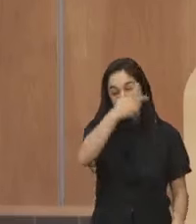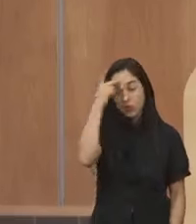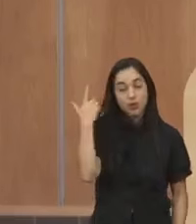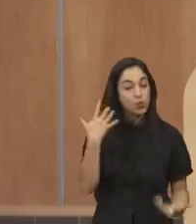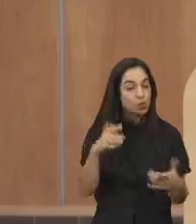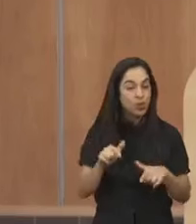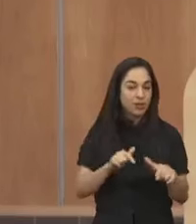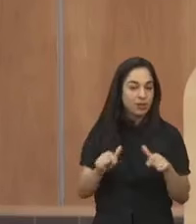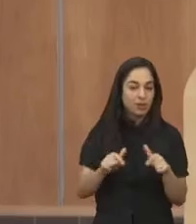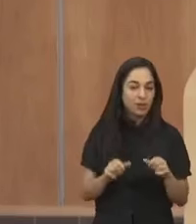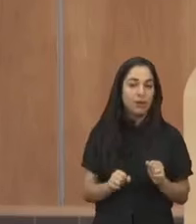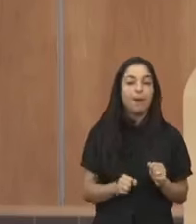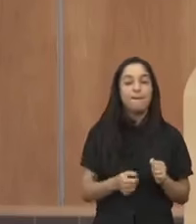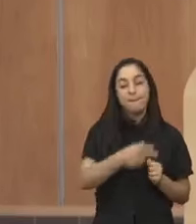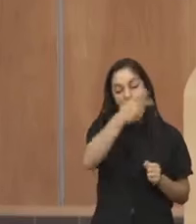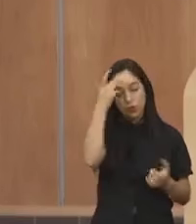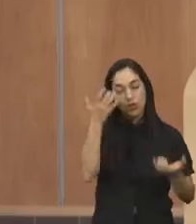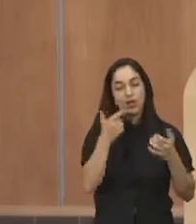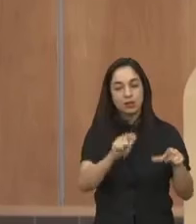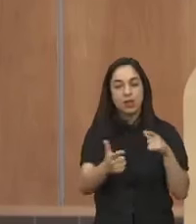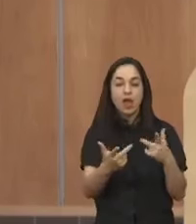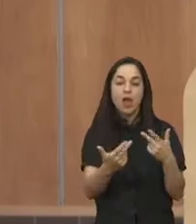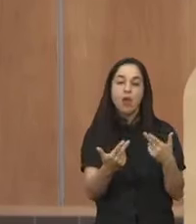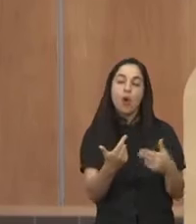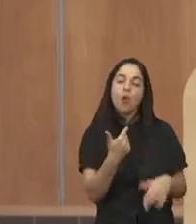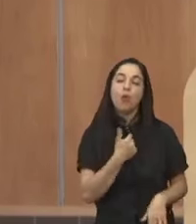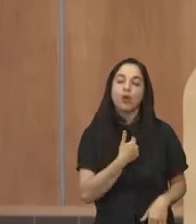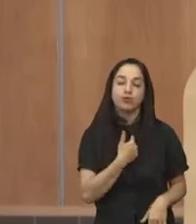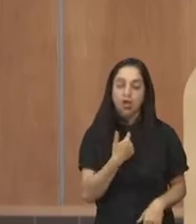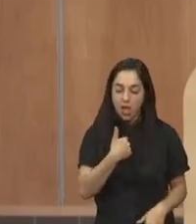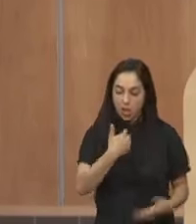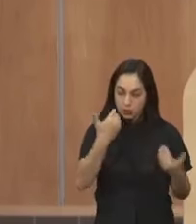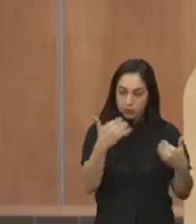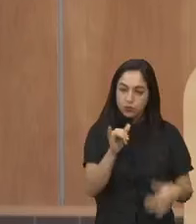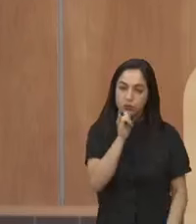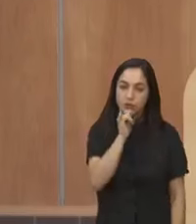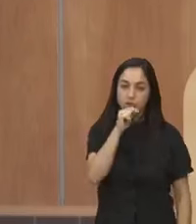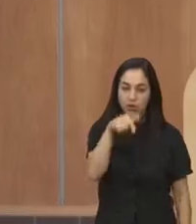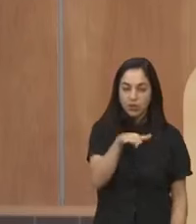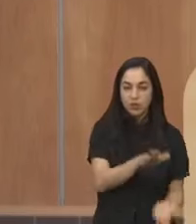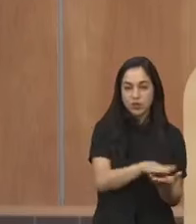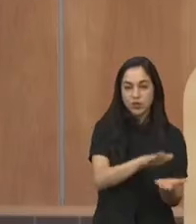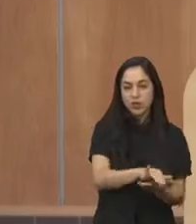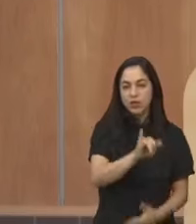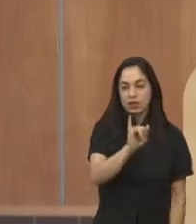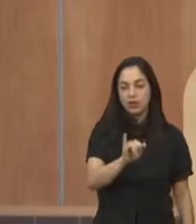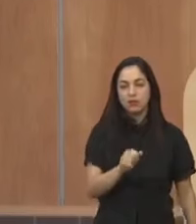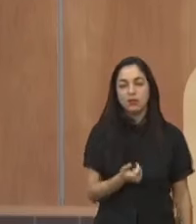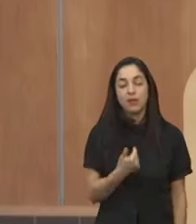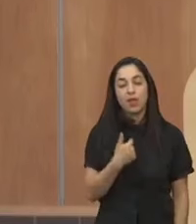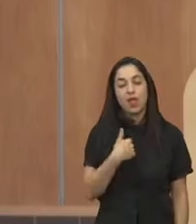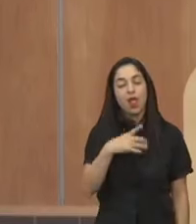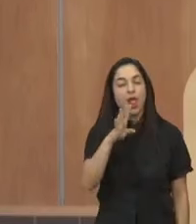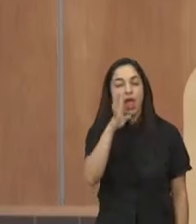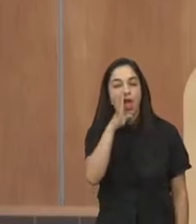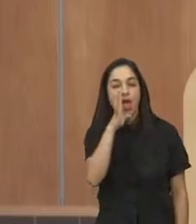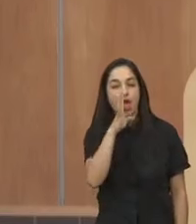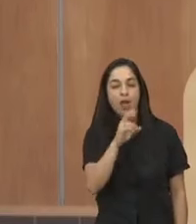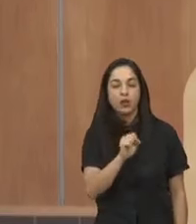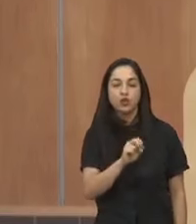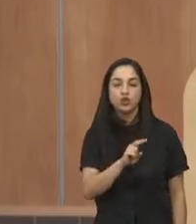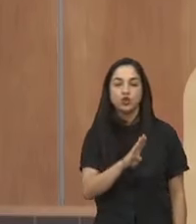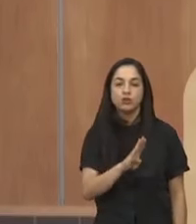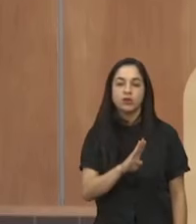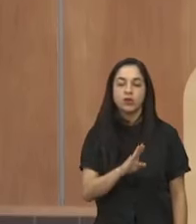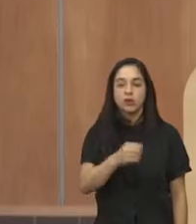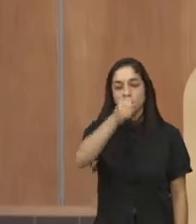quer trabalhar, regaça a manga e faz o que eu fiz. Né? Eu sou um exemplo aqui em Jacareí. Como eu falei, tenho admiração aí pelo subprefeito que trabalhou na época,